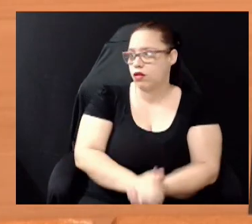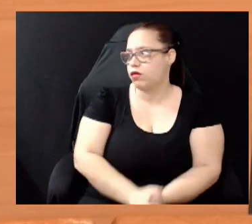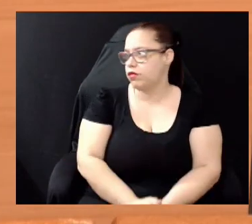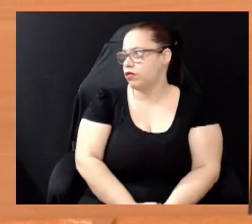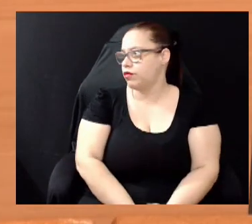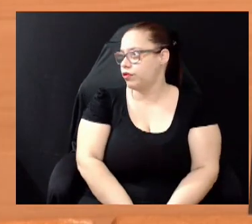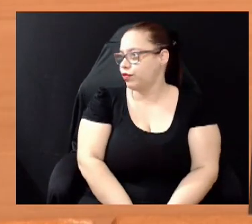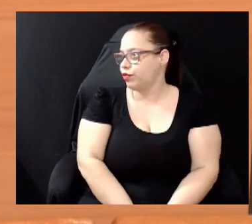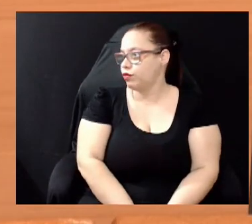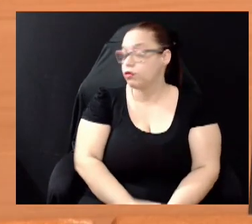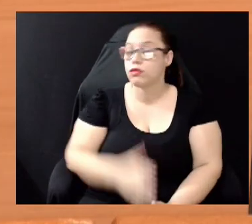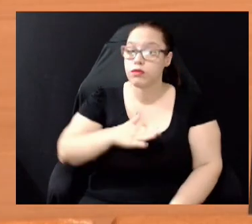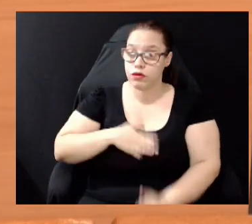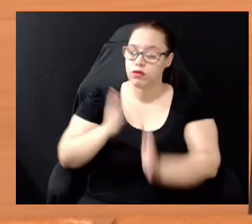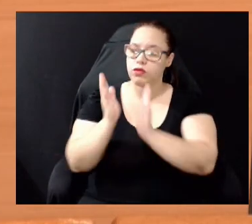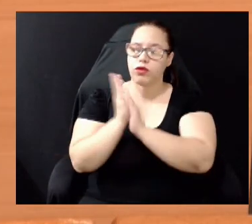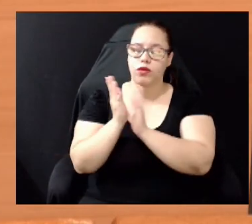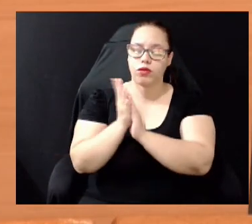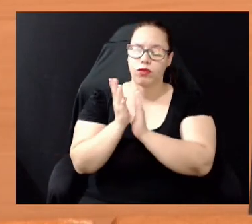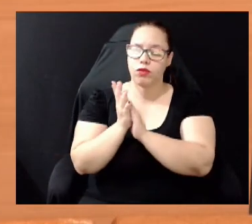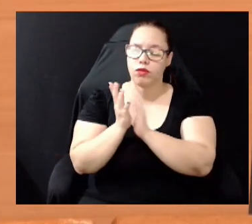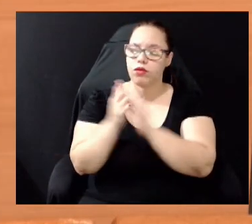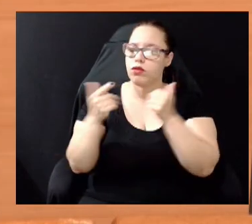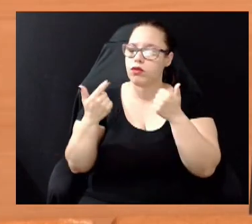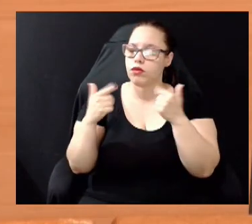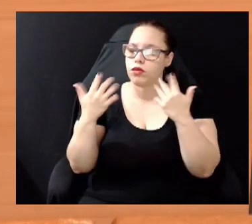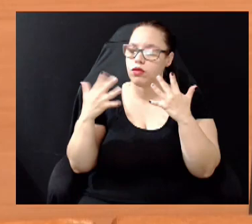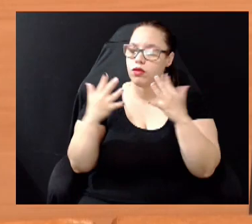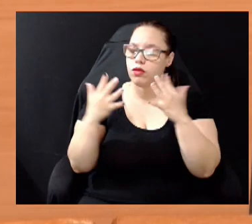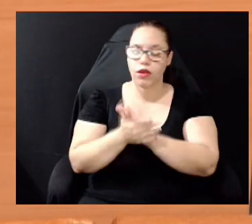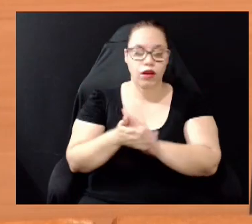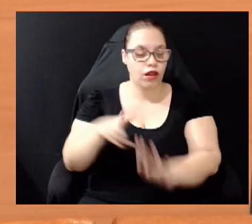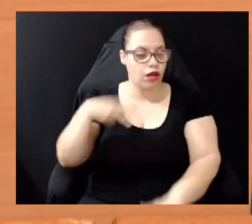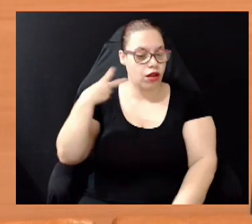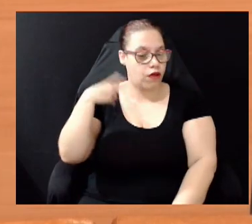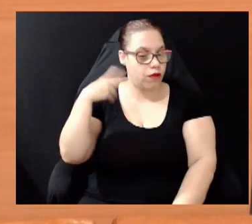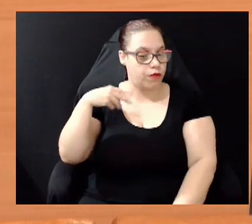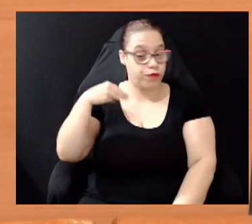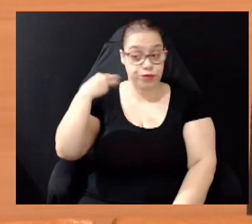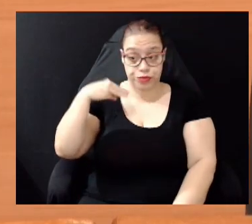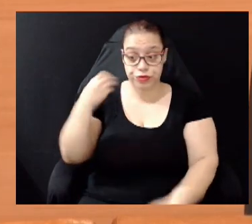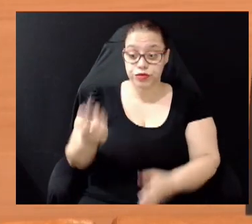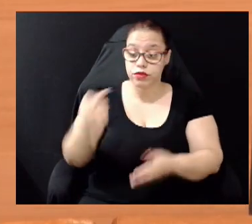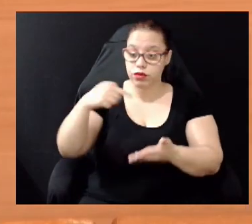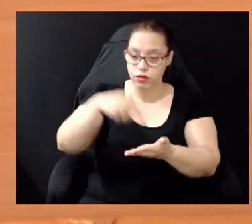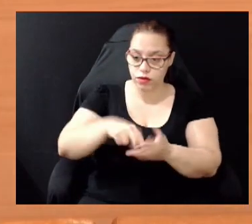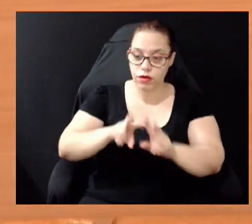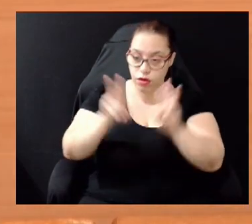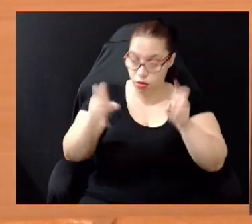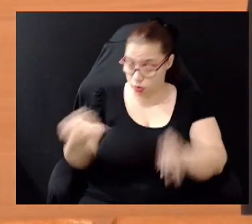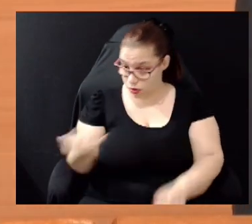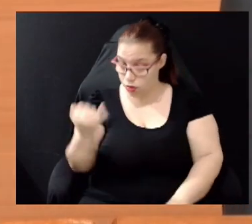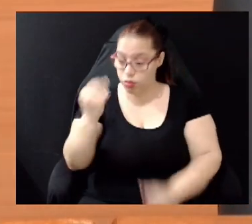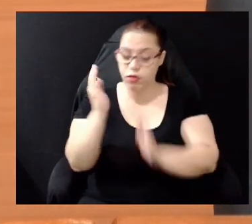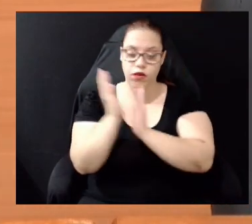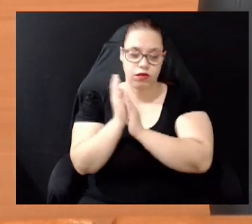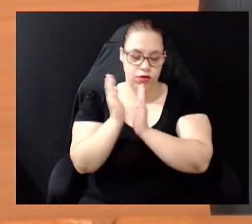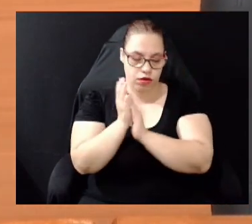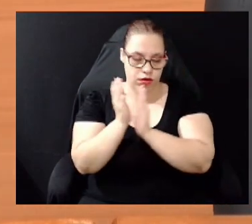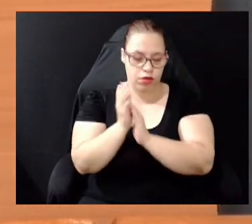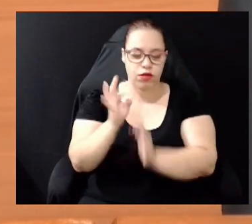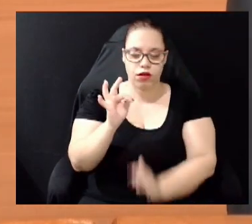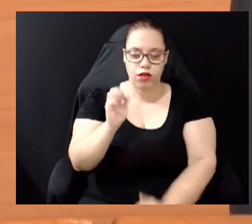gostaria de parabenizar mais uma vez a vereadora Mariana Conte por ter trazido essa temática tão importante, parabenizar a Tamires por